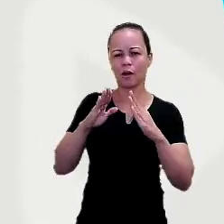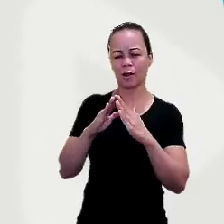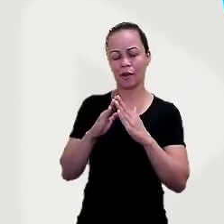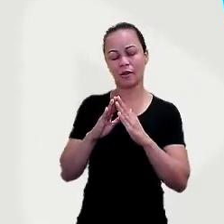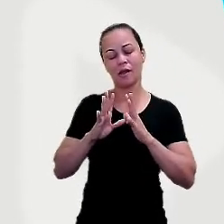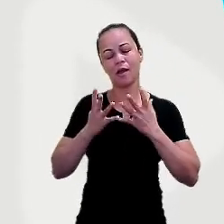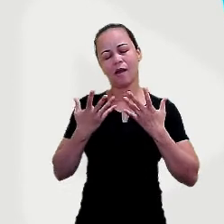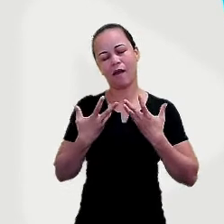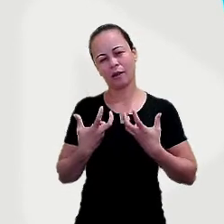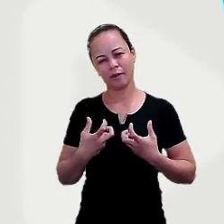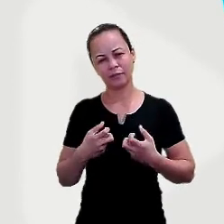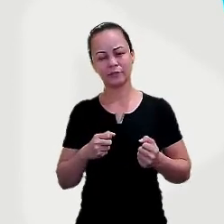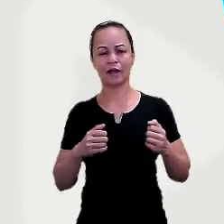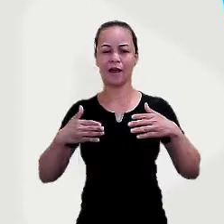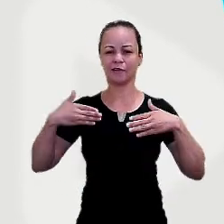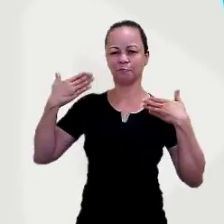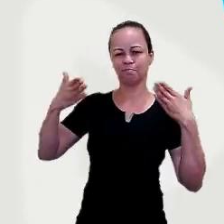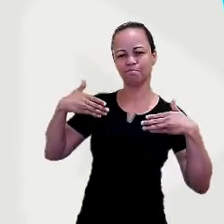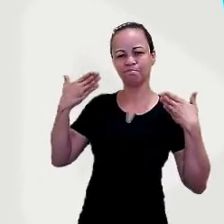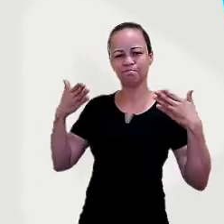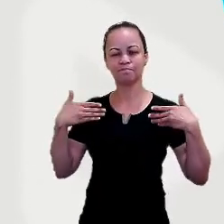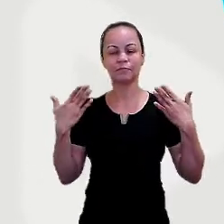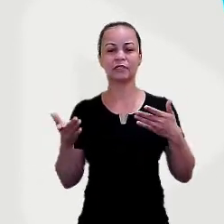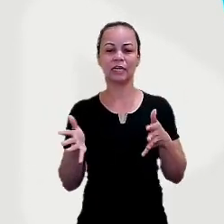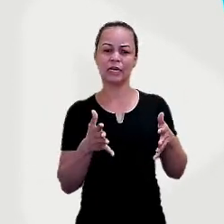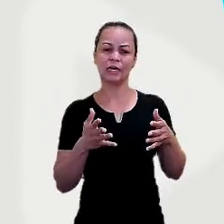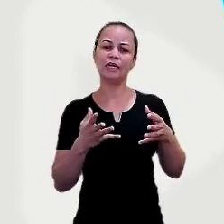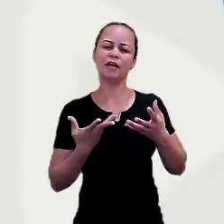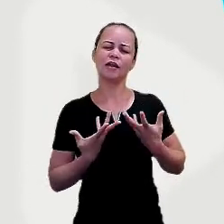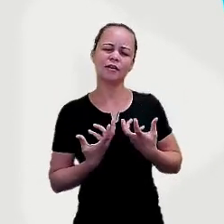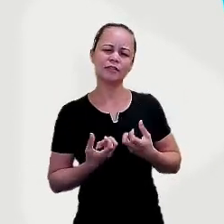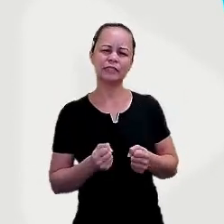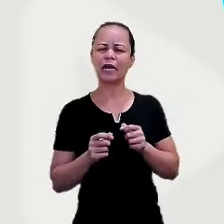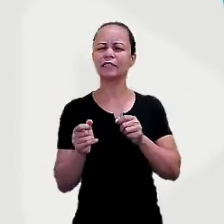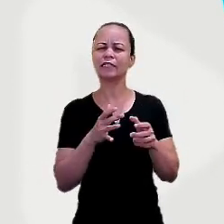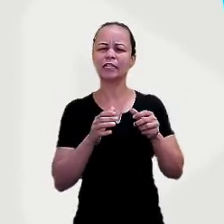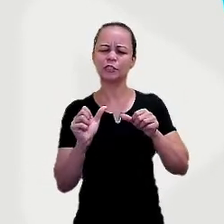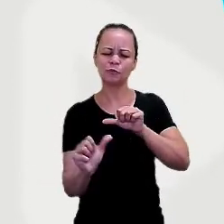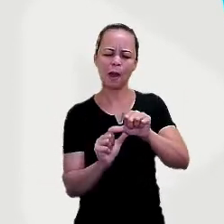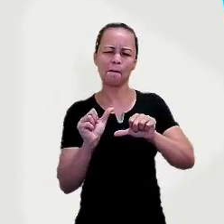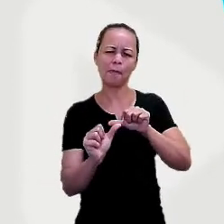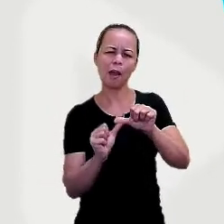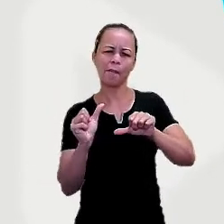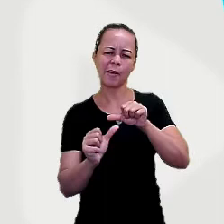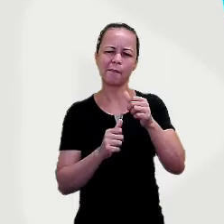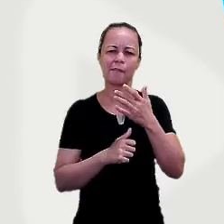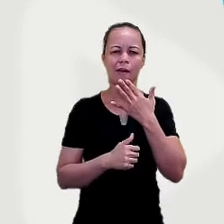cansado do longo passeio. E mais cansado ainda de tanto mudar de cor.